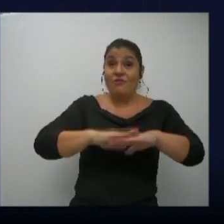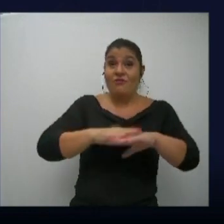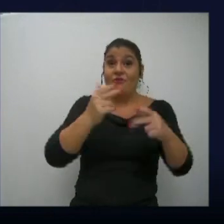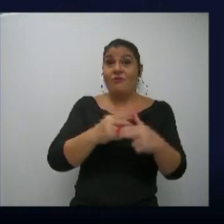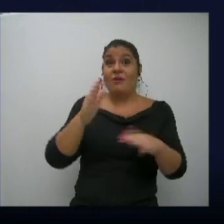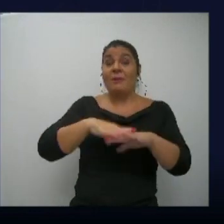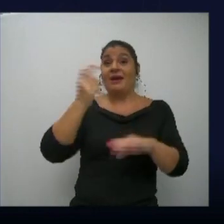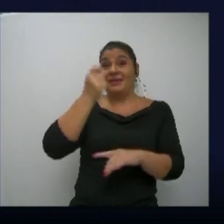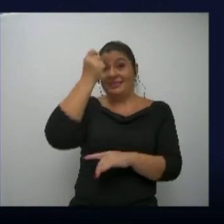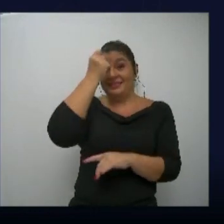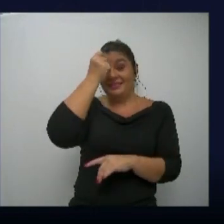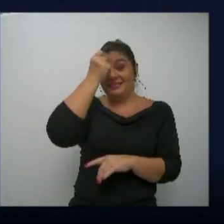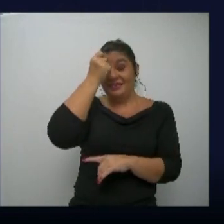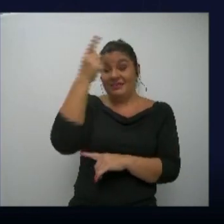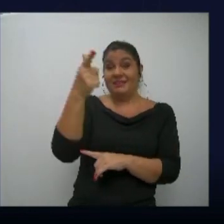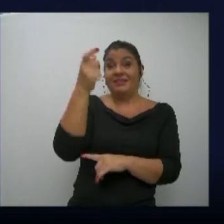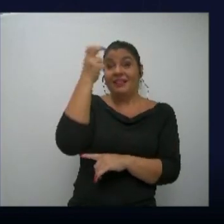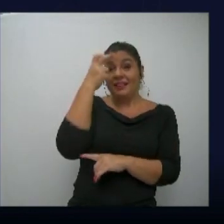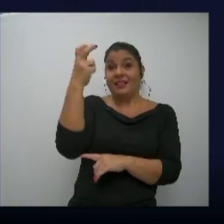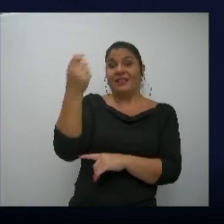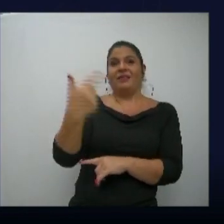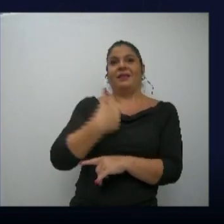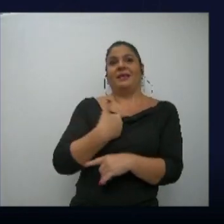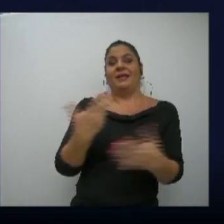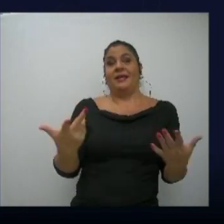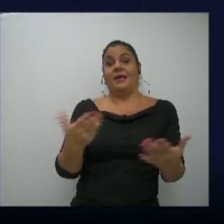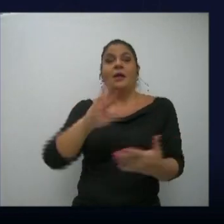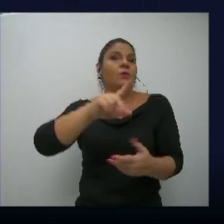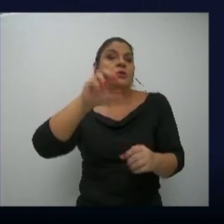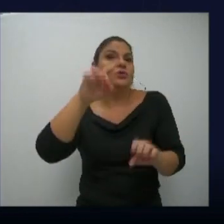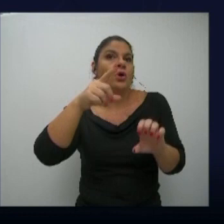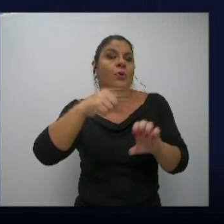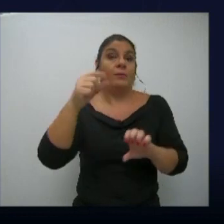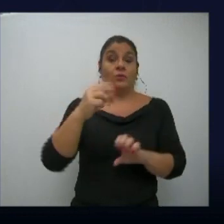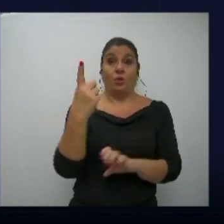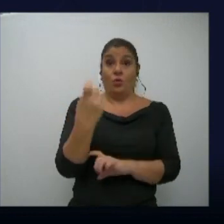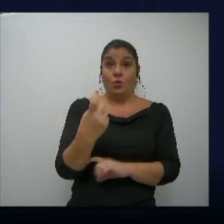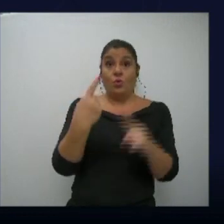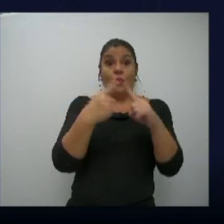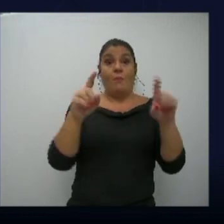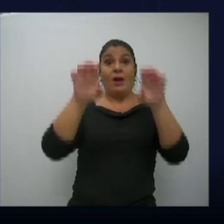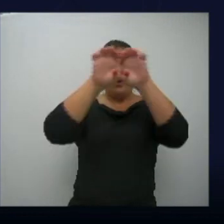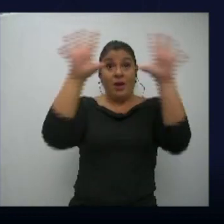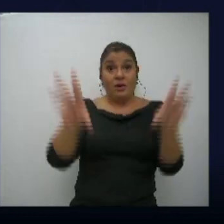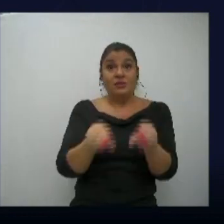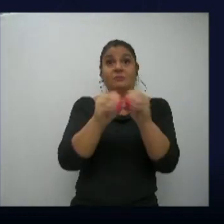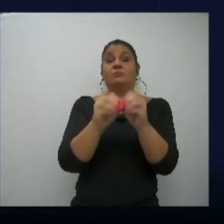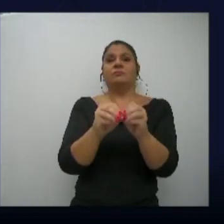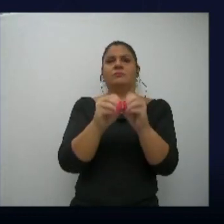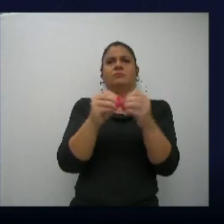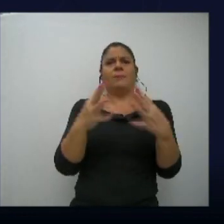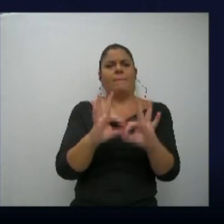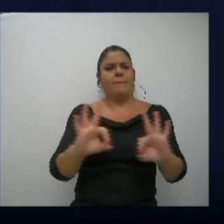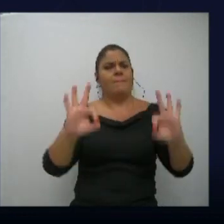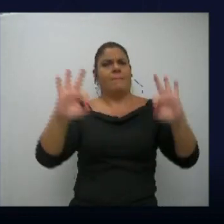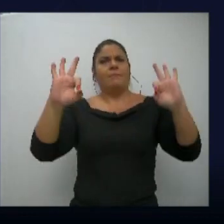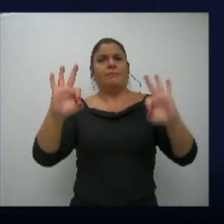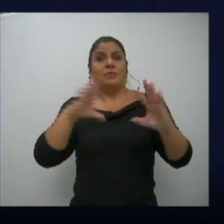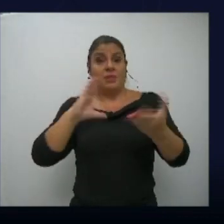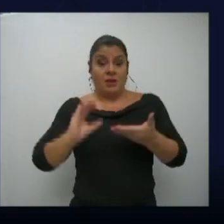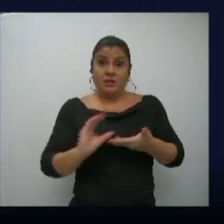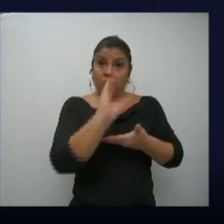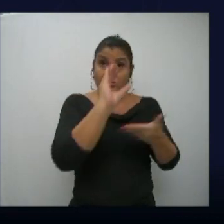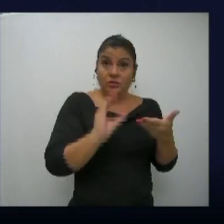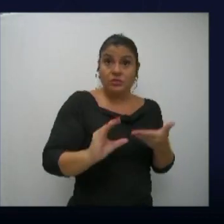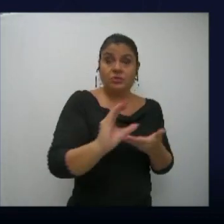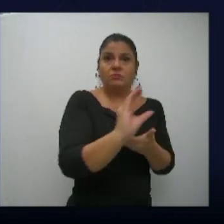eu para que isso dê certo depois de muito erro mesmo jeito né que só o empreendedor brasileiro trabalhar o ecossistema tá muito mais sofisticado ele tem mais dinheiro de anjo